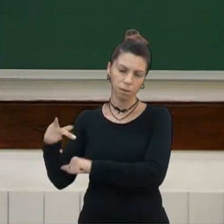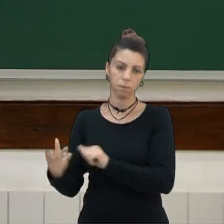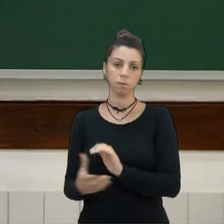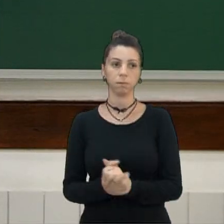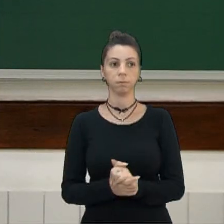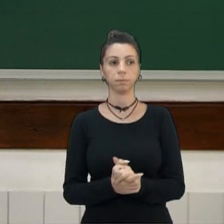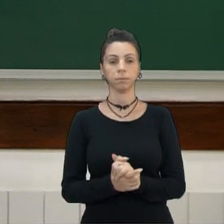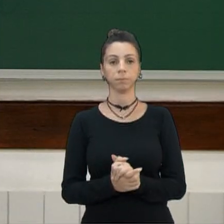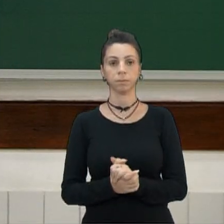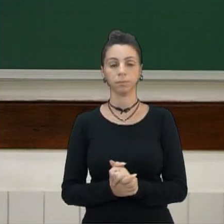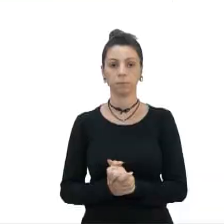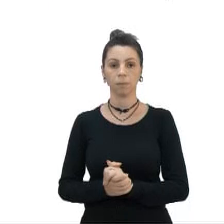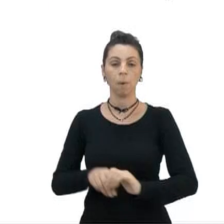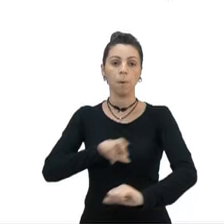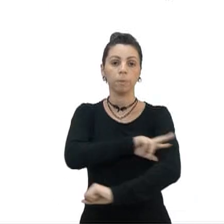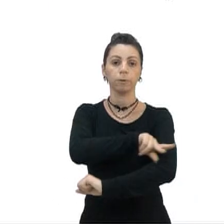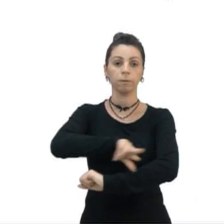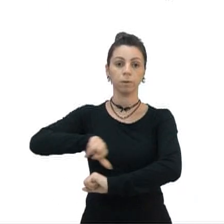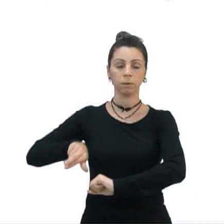Diversidade religiosa.